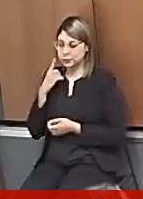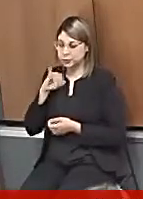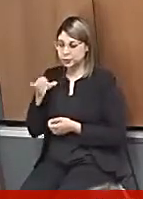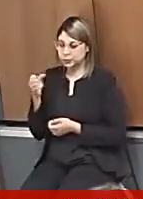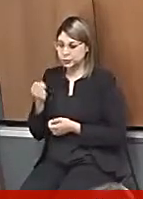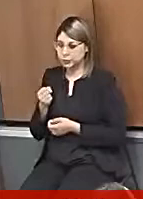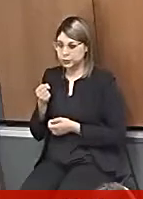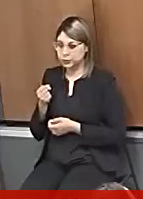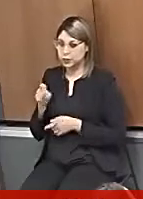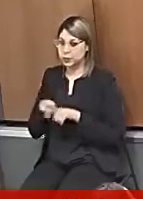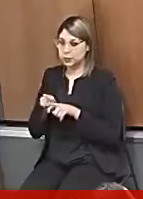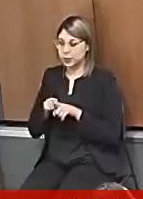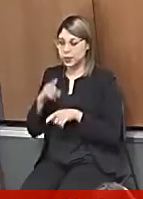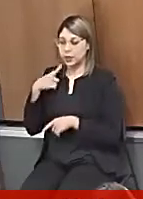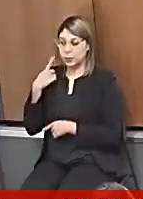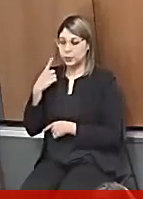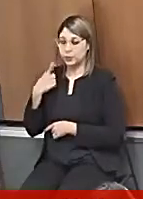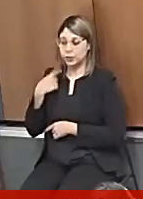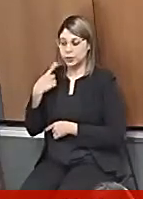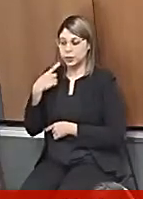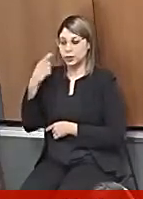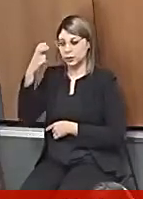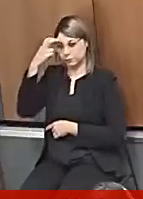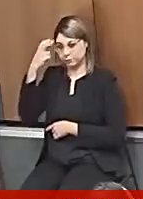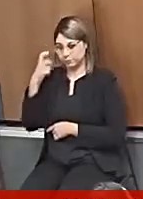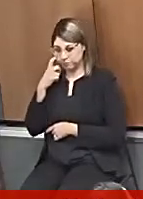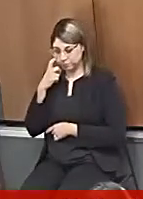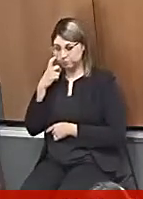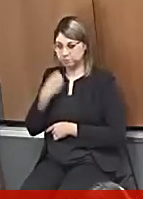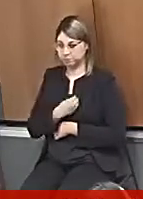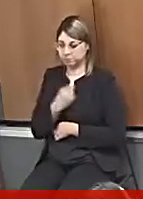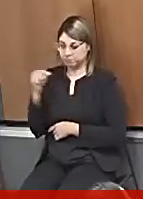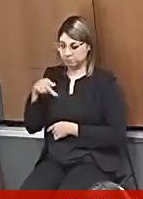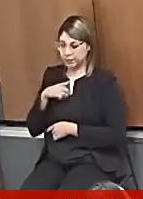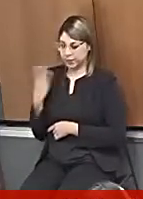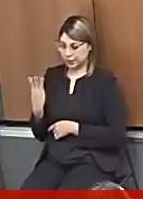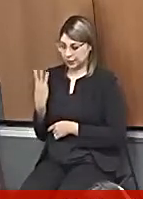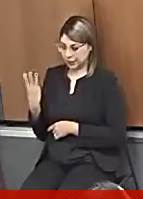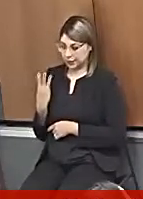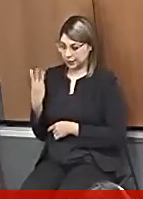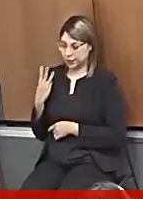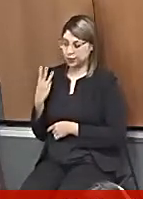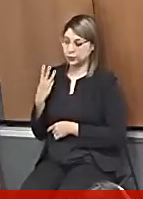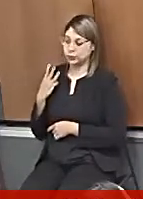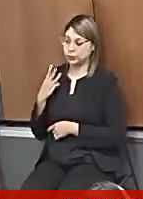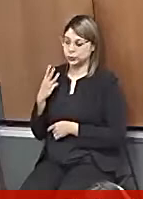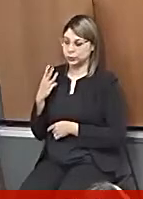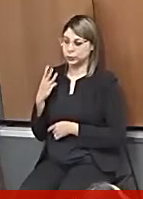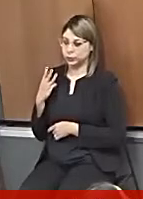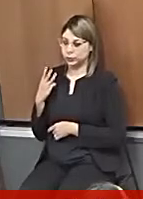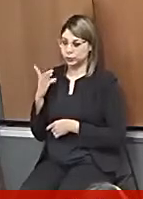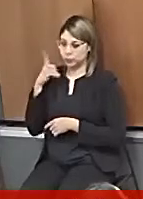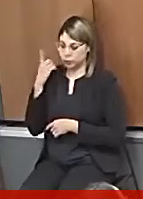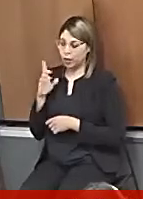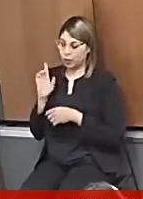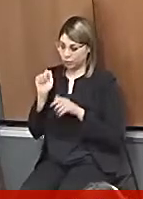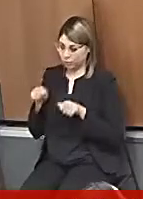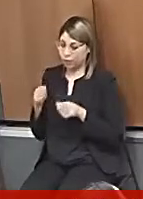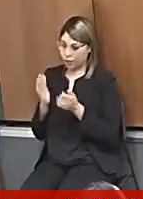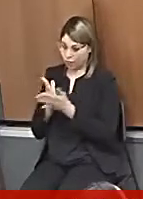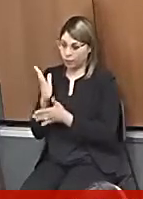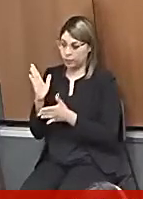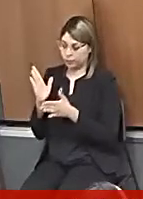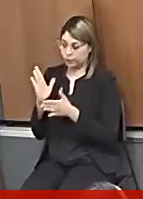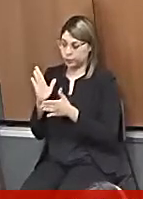zé guilherme que é membro dessa comissão está por exemplo nós temos três agora pode aprovar requerimento eu queria só